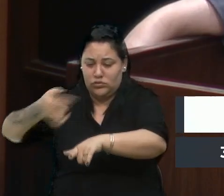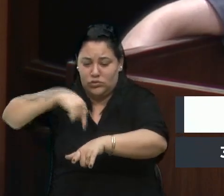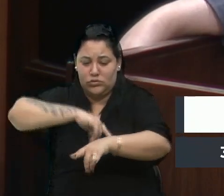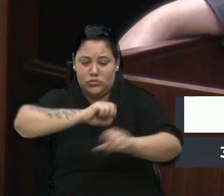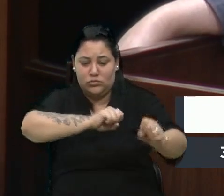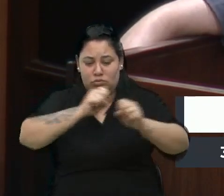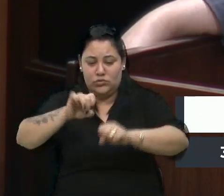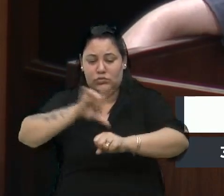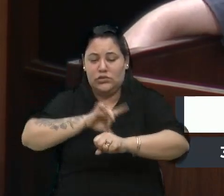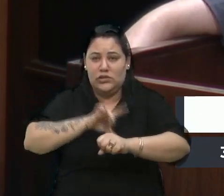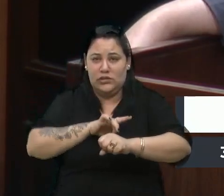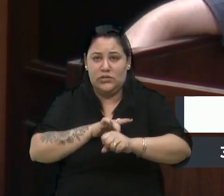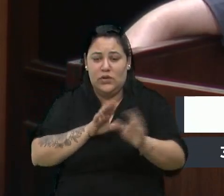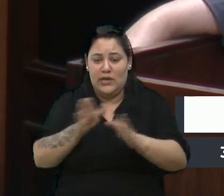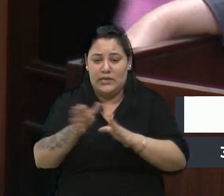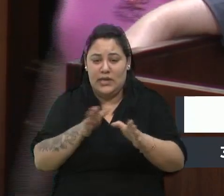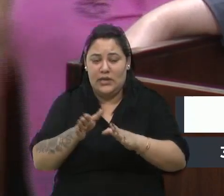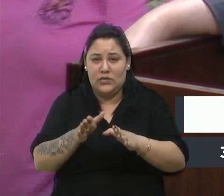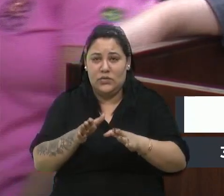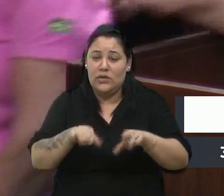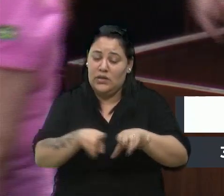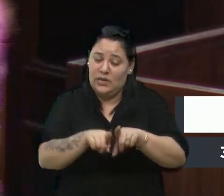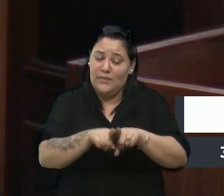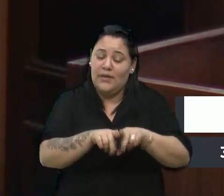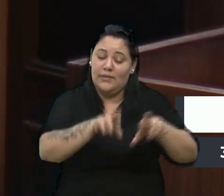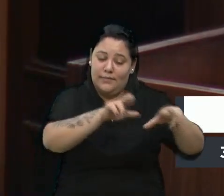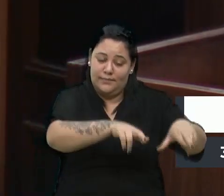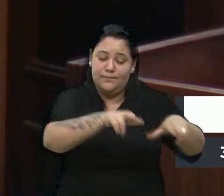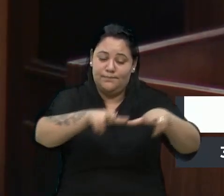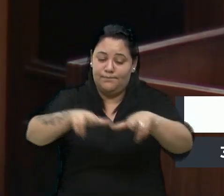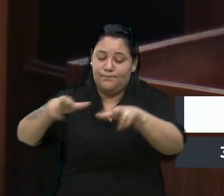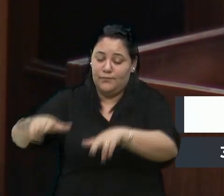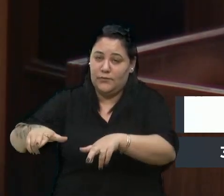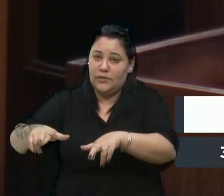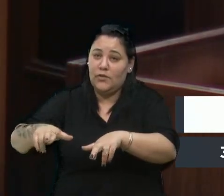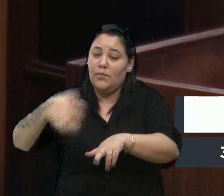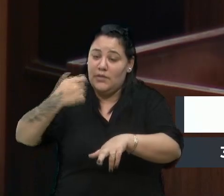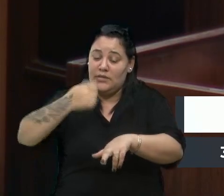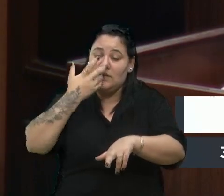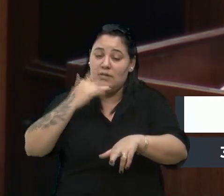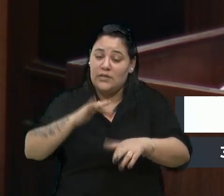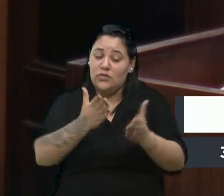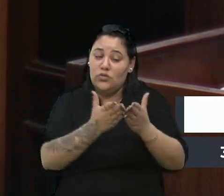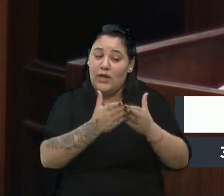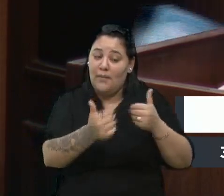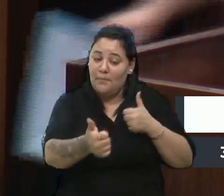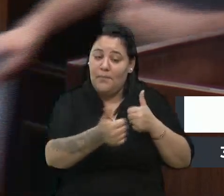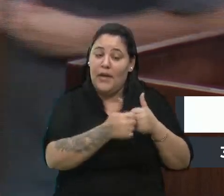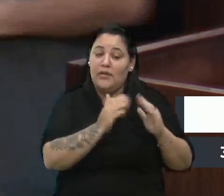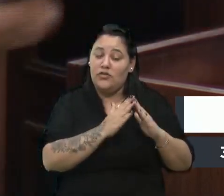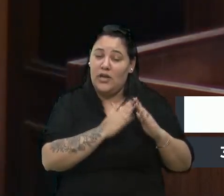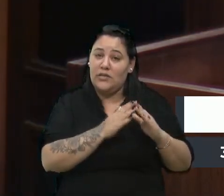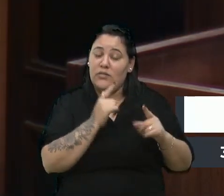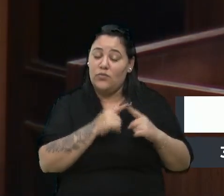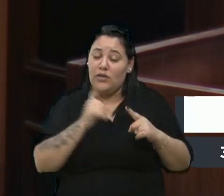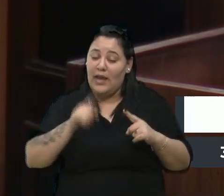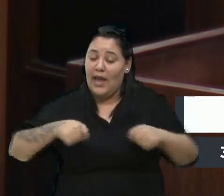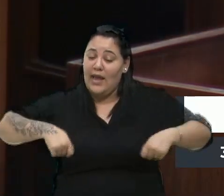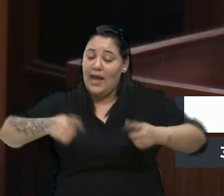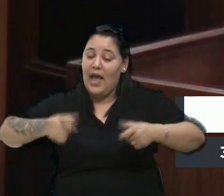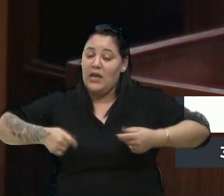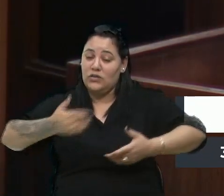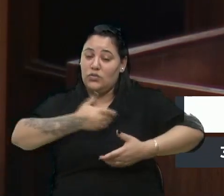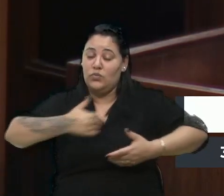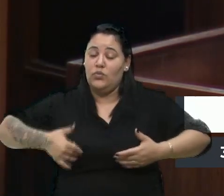ter a questão do zoneamento, né, onde as crianças têm que sair. A gente já comentou por diversas vezes o que é gasto